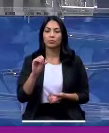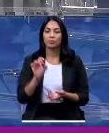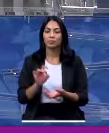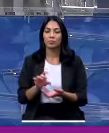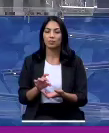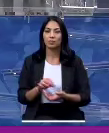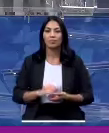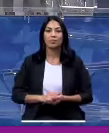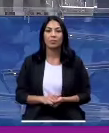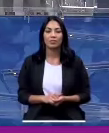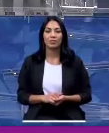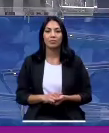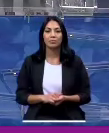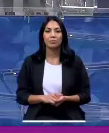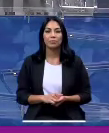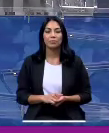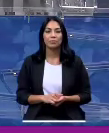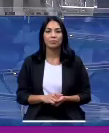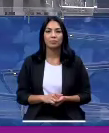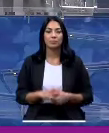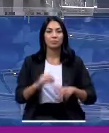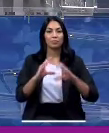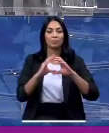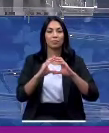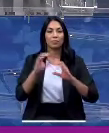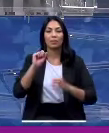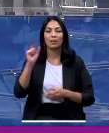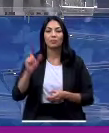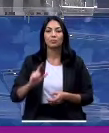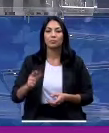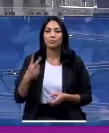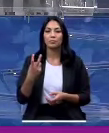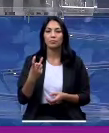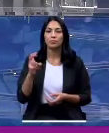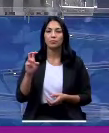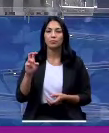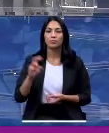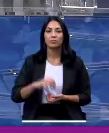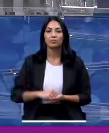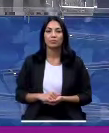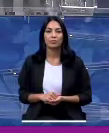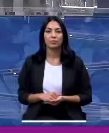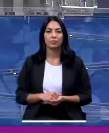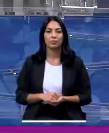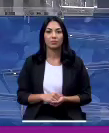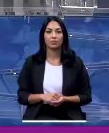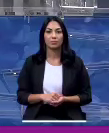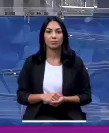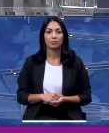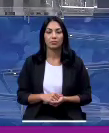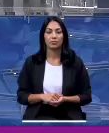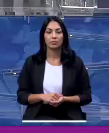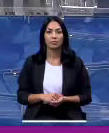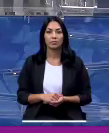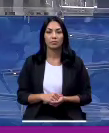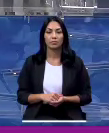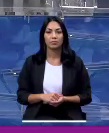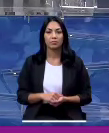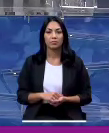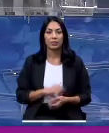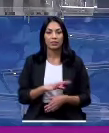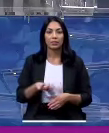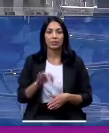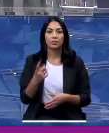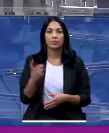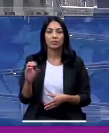Fácil. Vamos chamar mais um número. Bola azul, 25. Azul, número 25. Foram sorteados